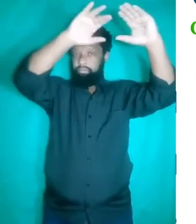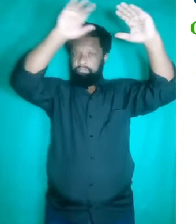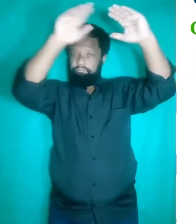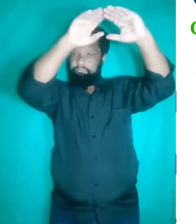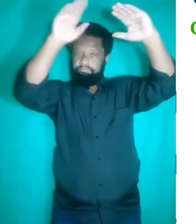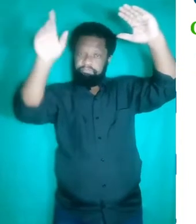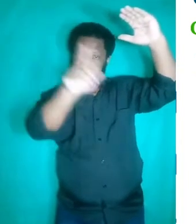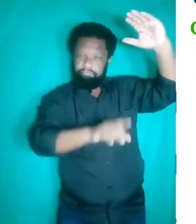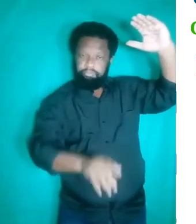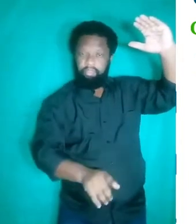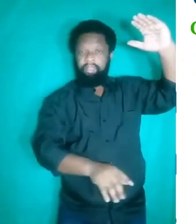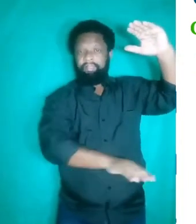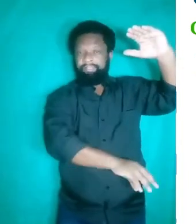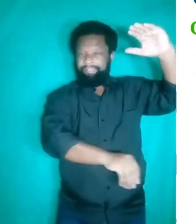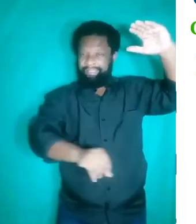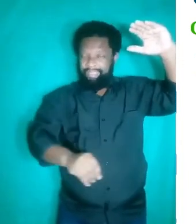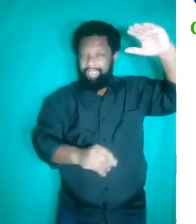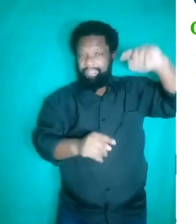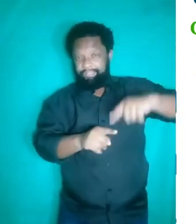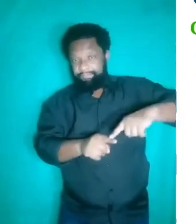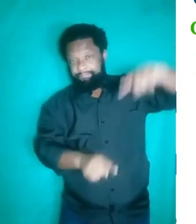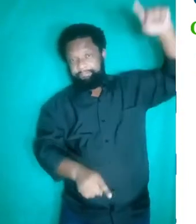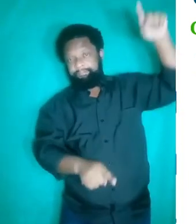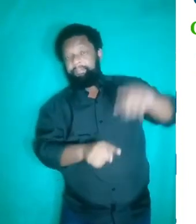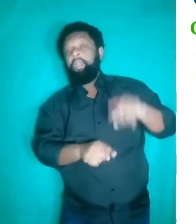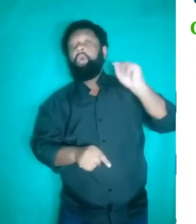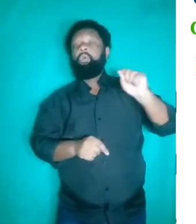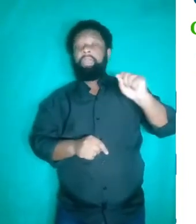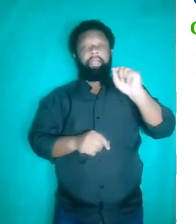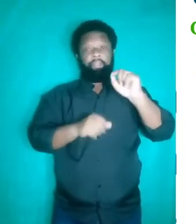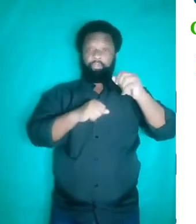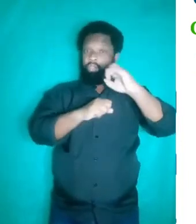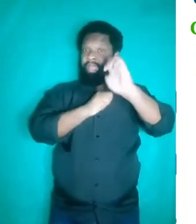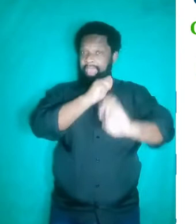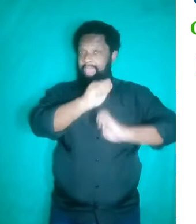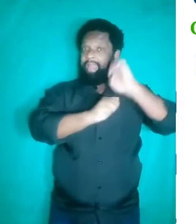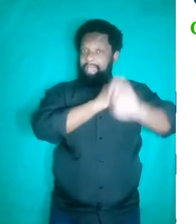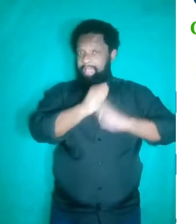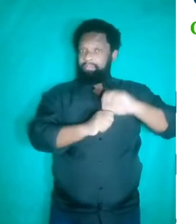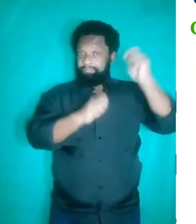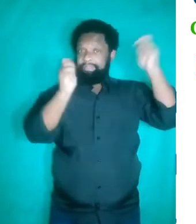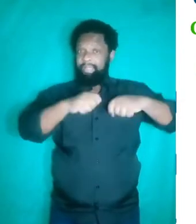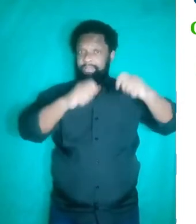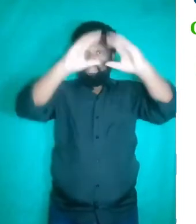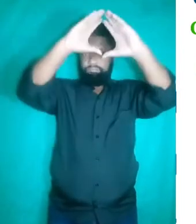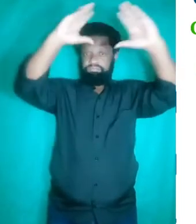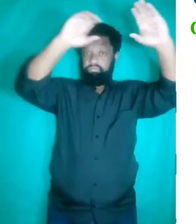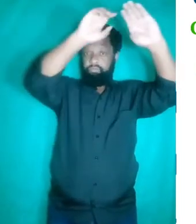a superfície da Terra. Quando isso acontece, você tem a formação de um caminho para que os elétrons realmente